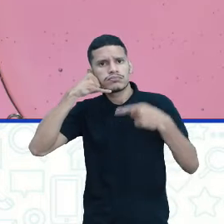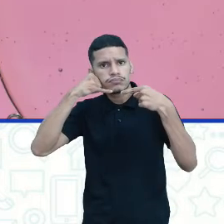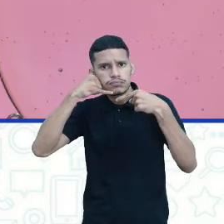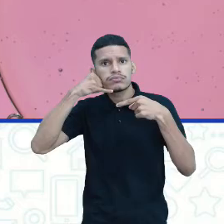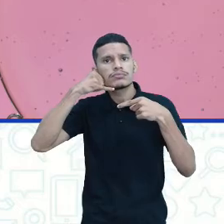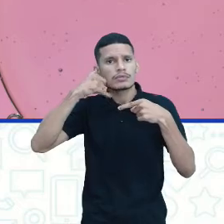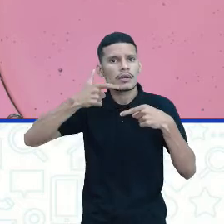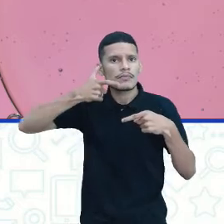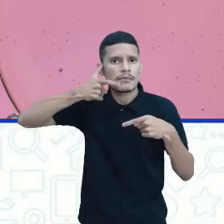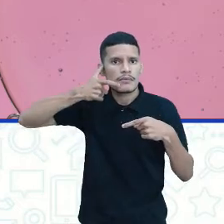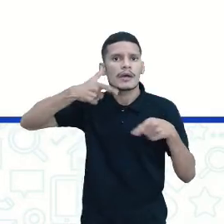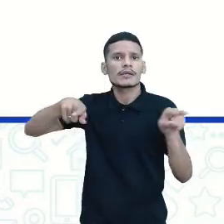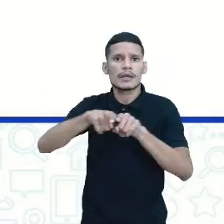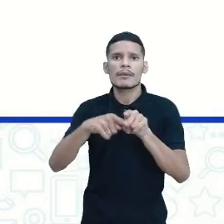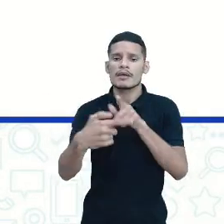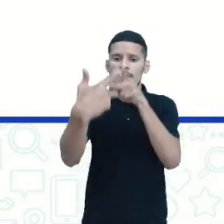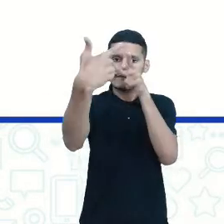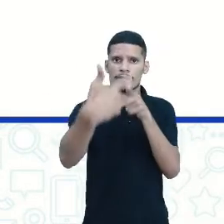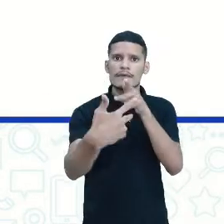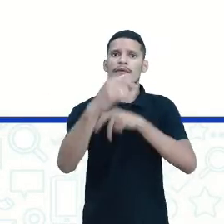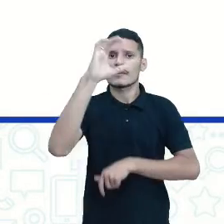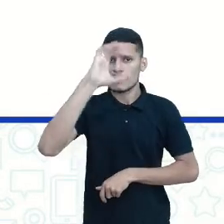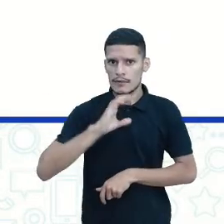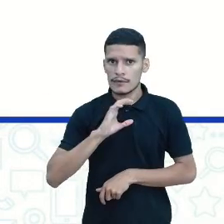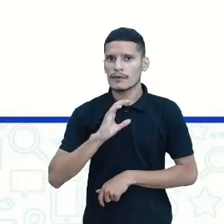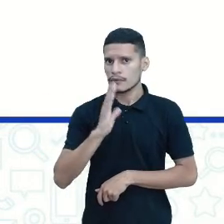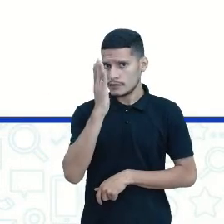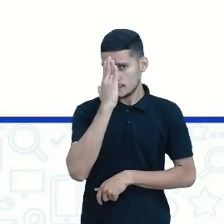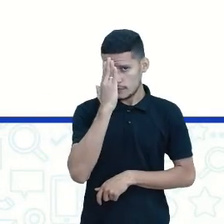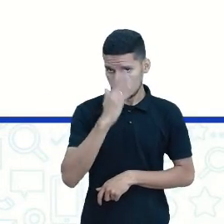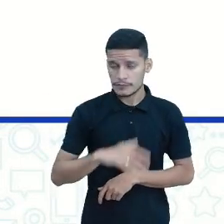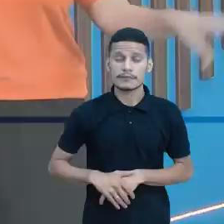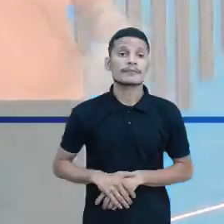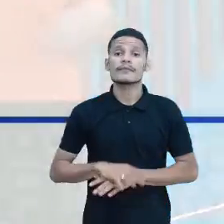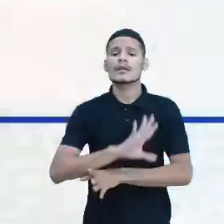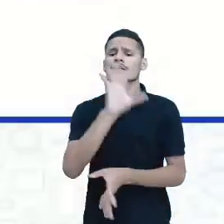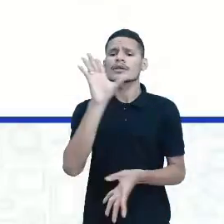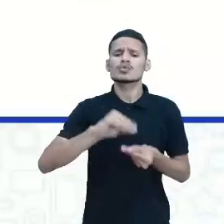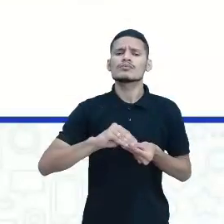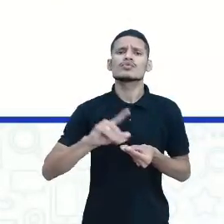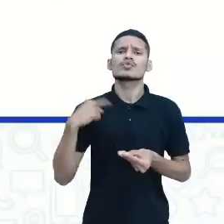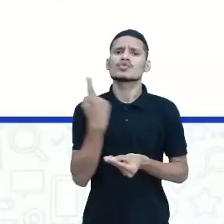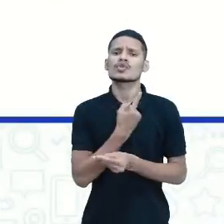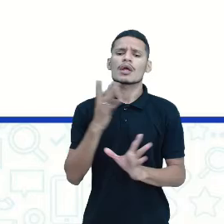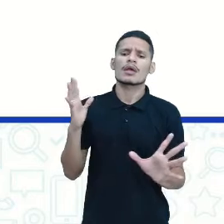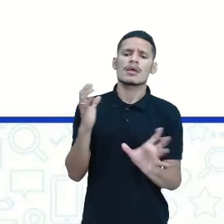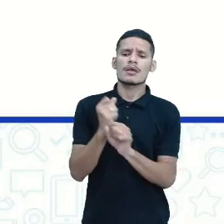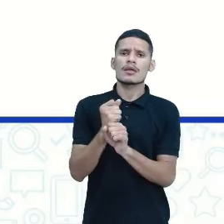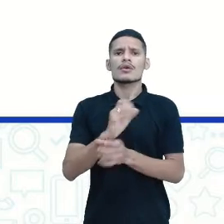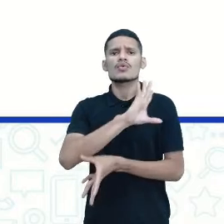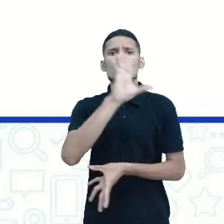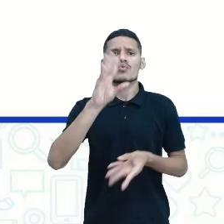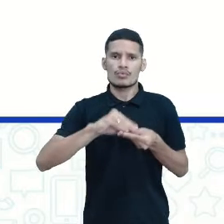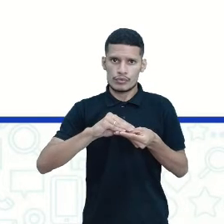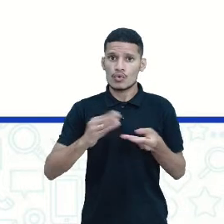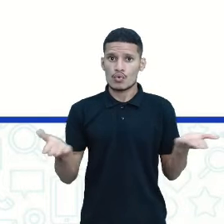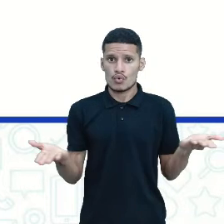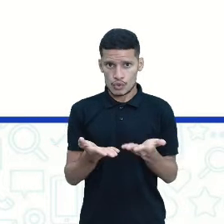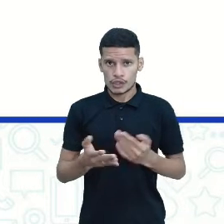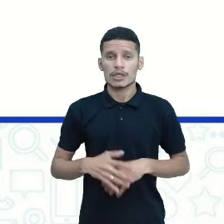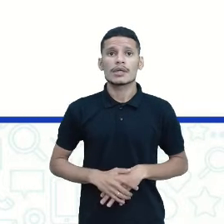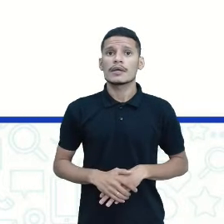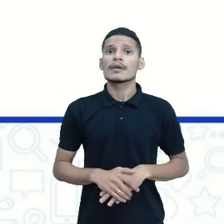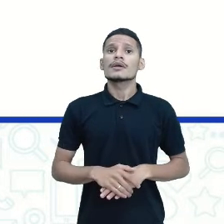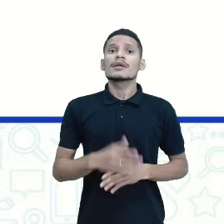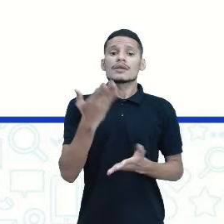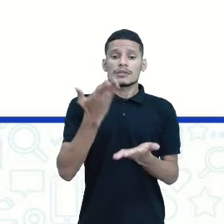os clientes. Certo, gente? Então, em resumo, vamos revisar, vamos pensar o que é que a gente viu hoje. A gente